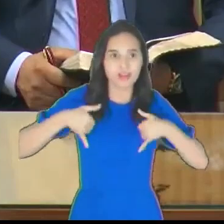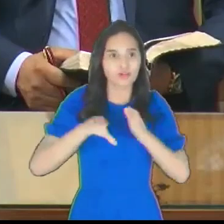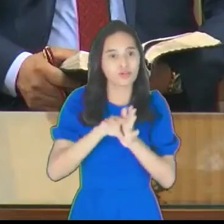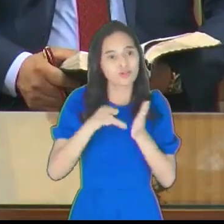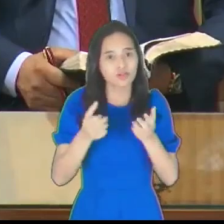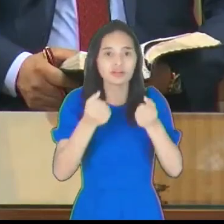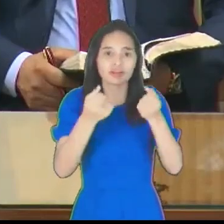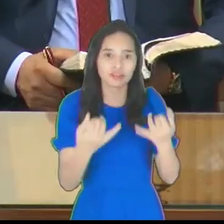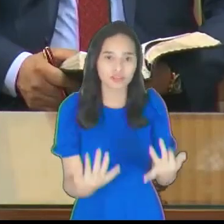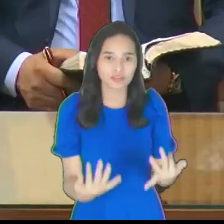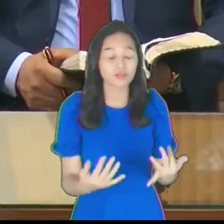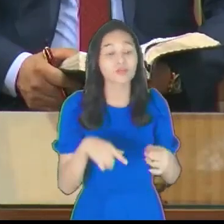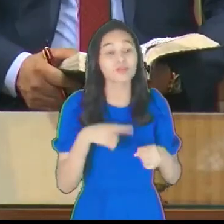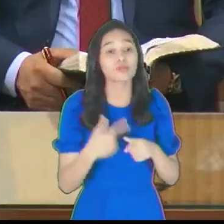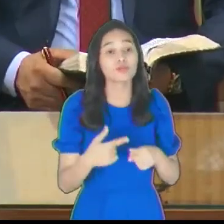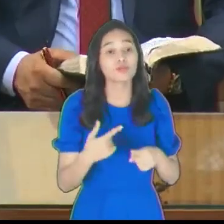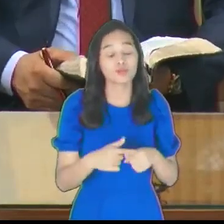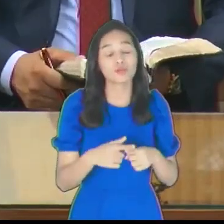porque Crônicas